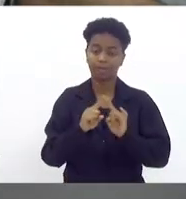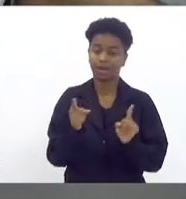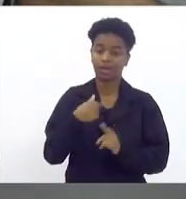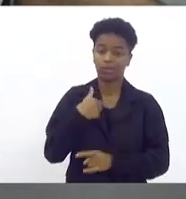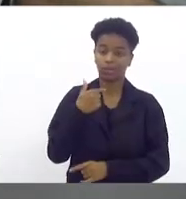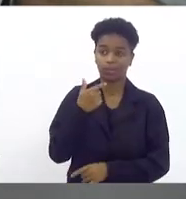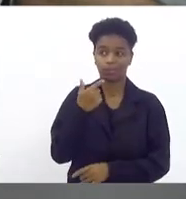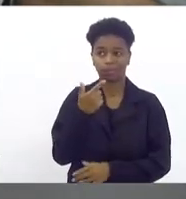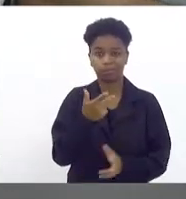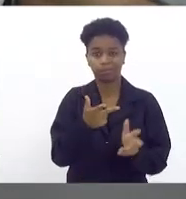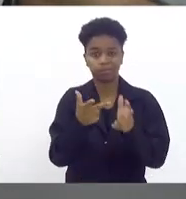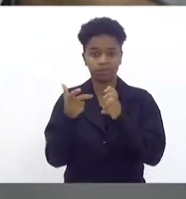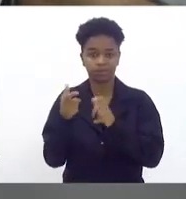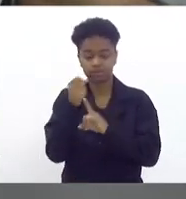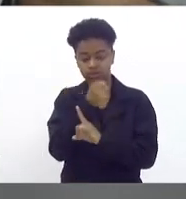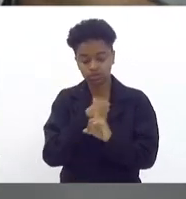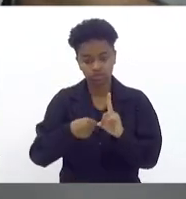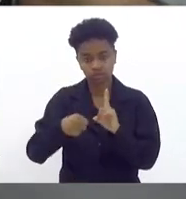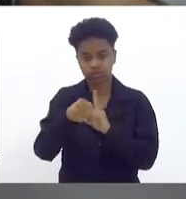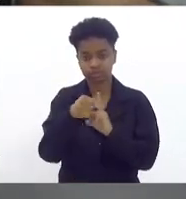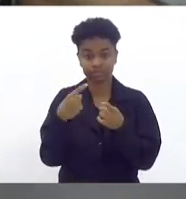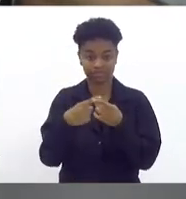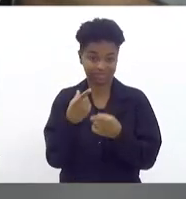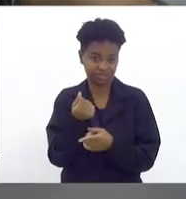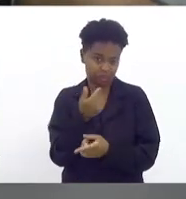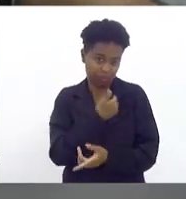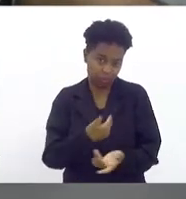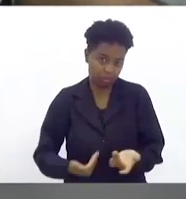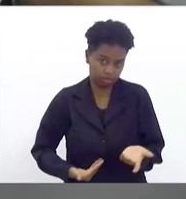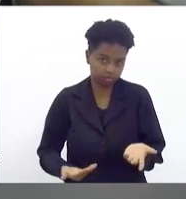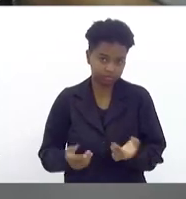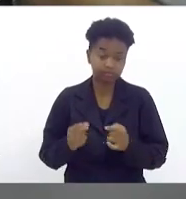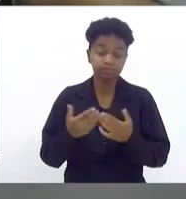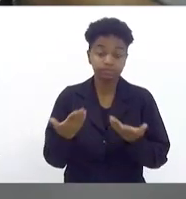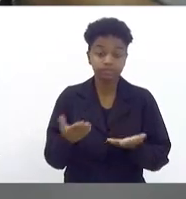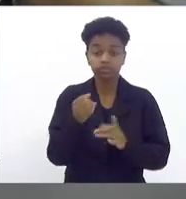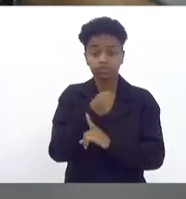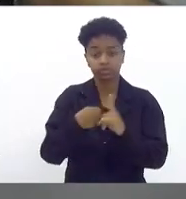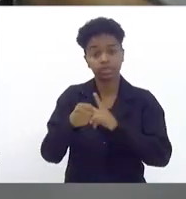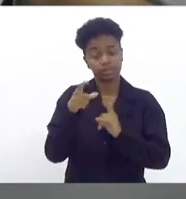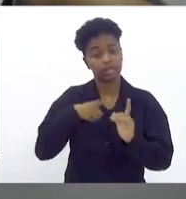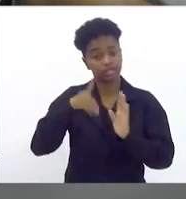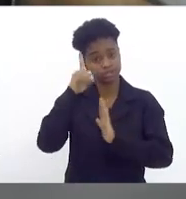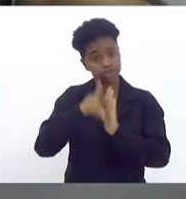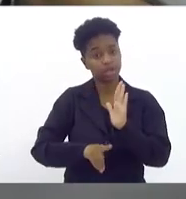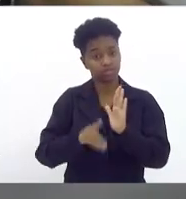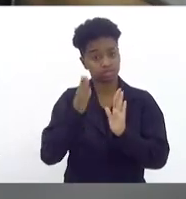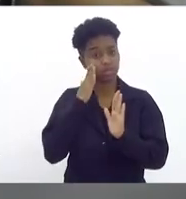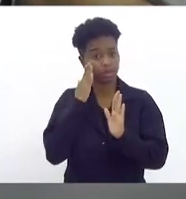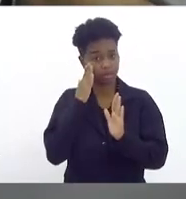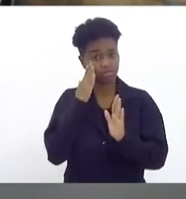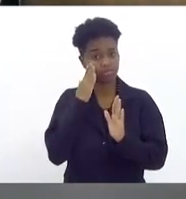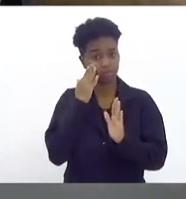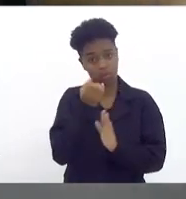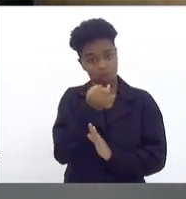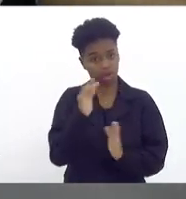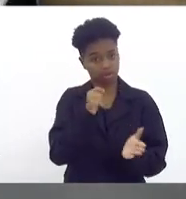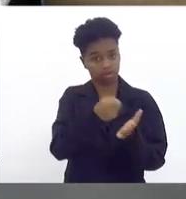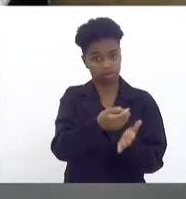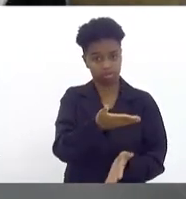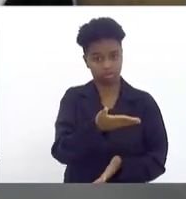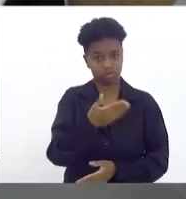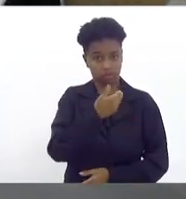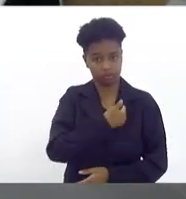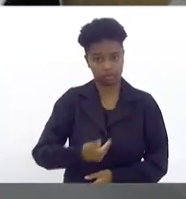impressão de que a sociedade, como é dinheiro público, a sociedade tem o direito de saber o tamanho do benefício. A